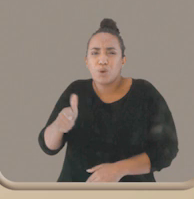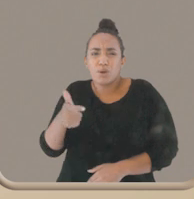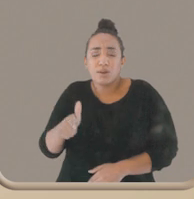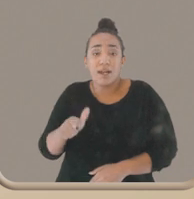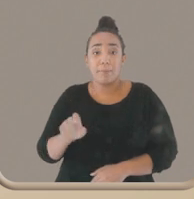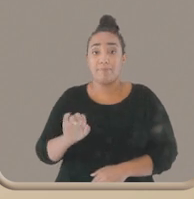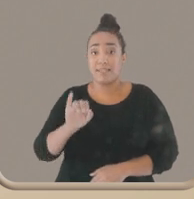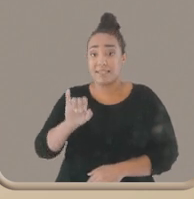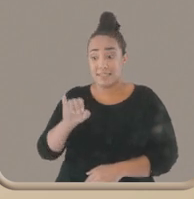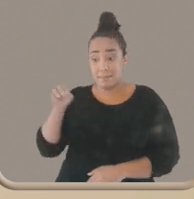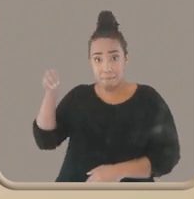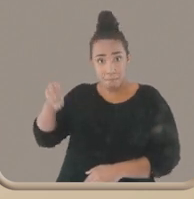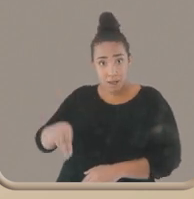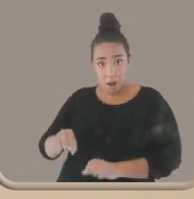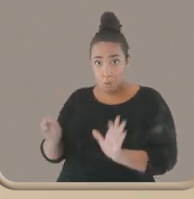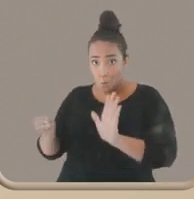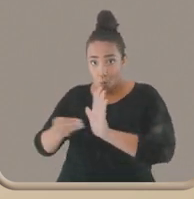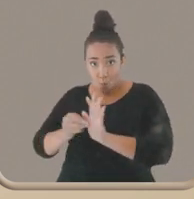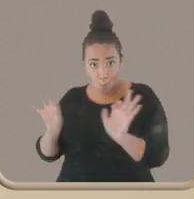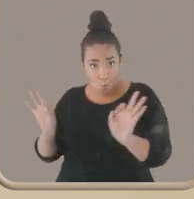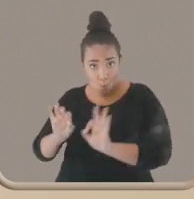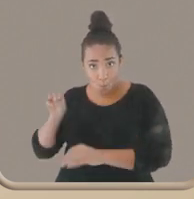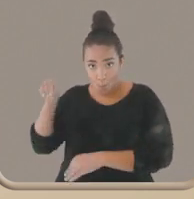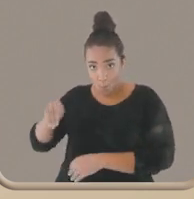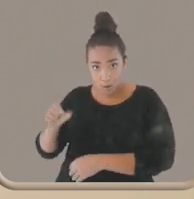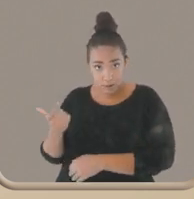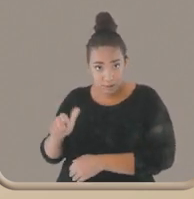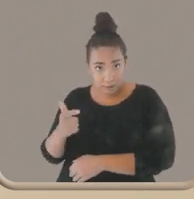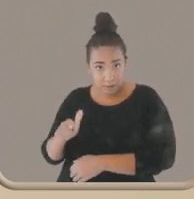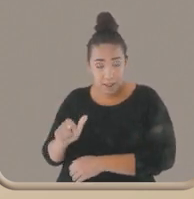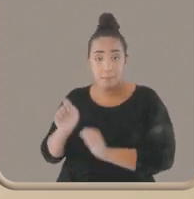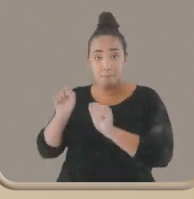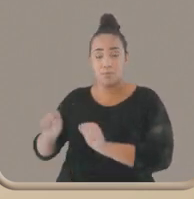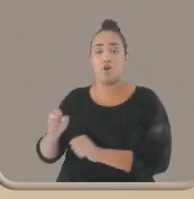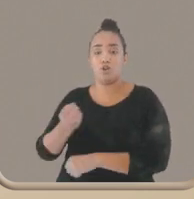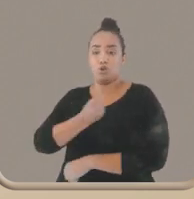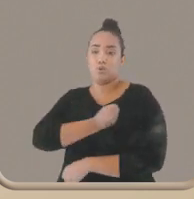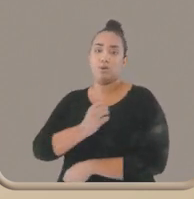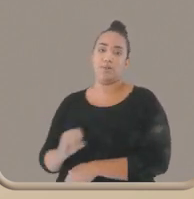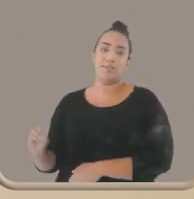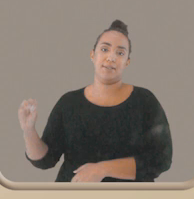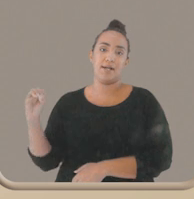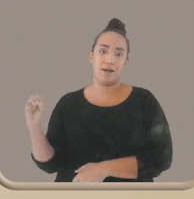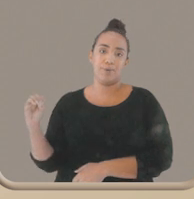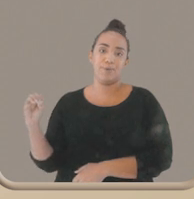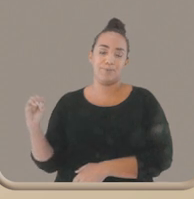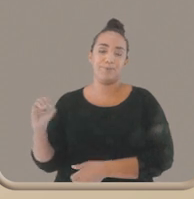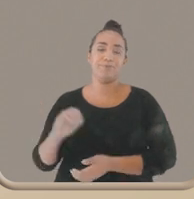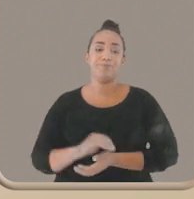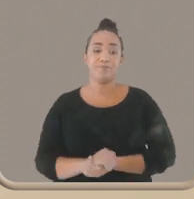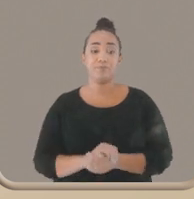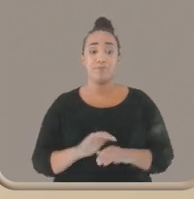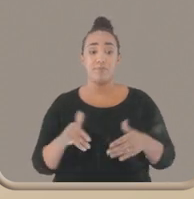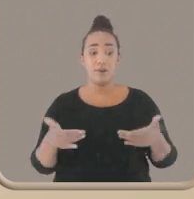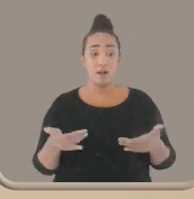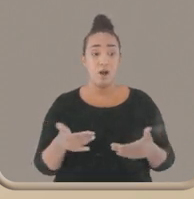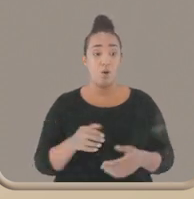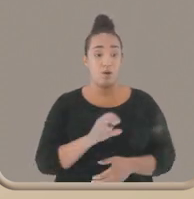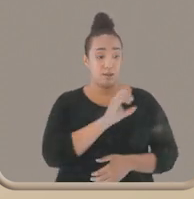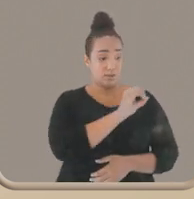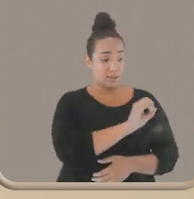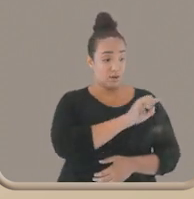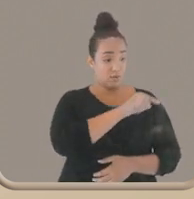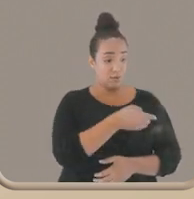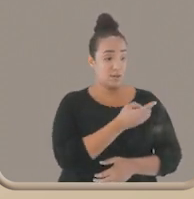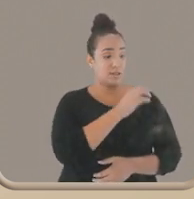não tem milésimo. Quando não tem um número representando a casinha, podemos considerar que é 0.